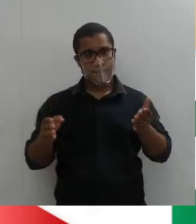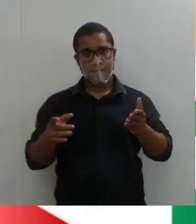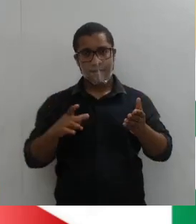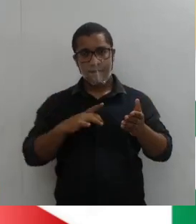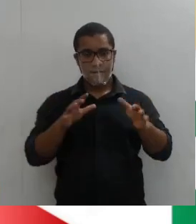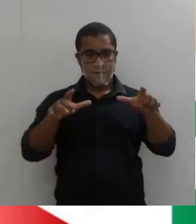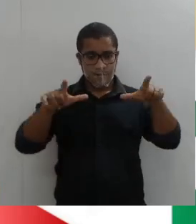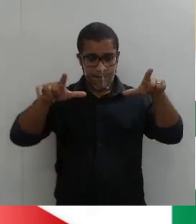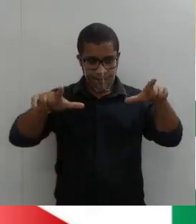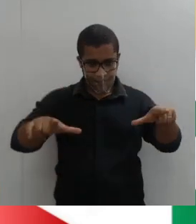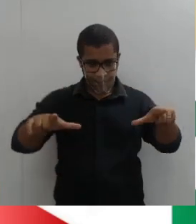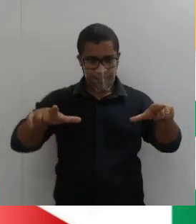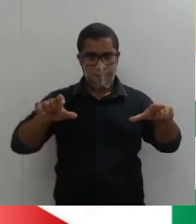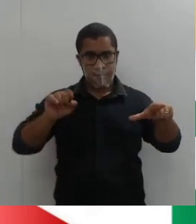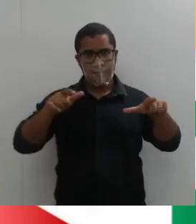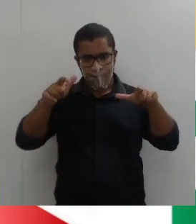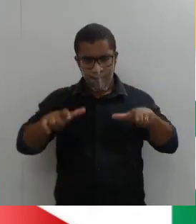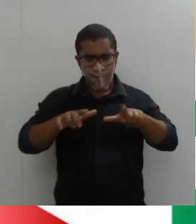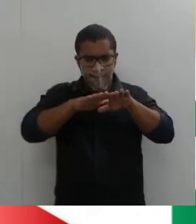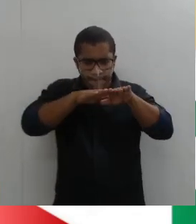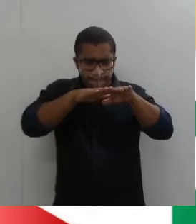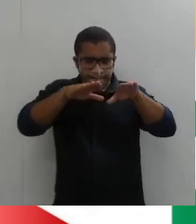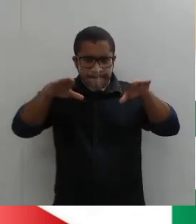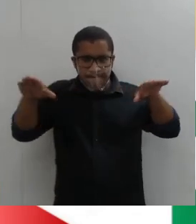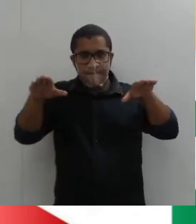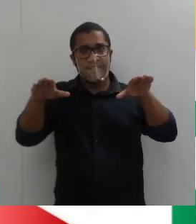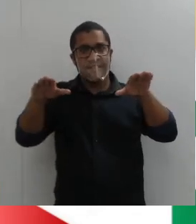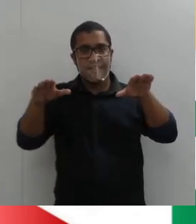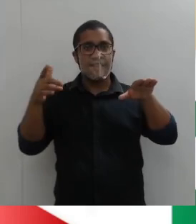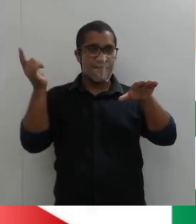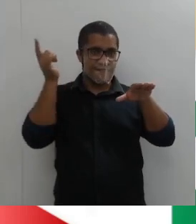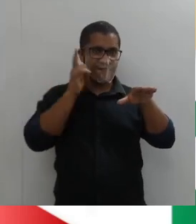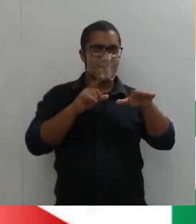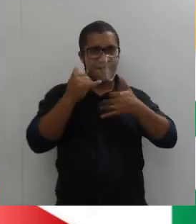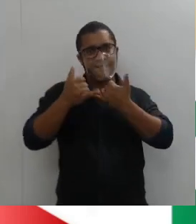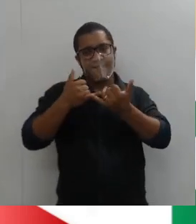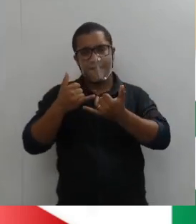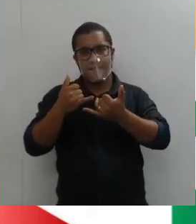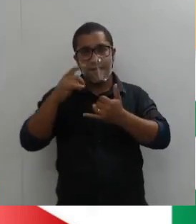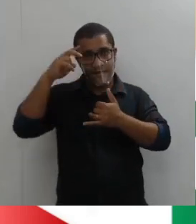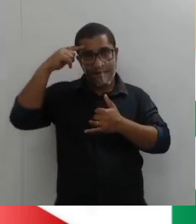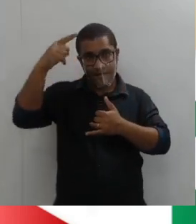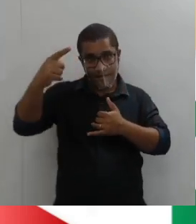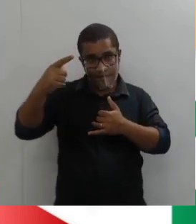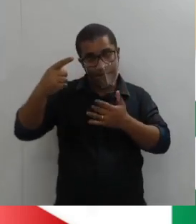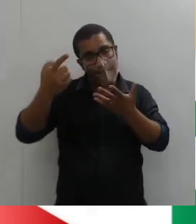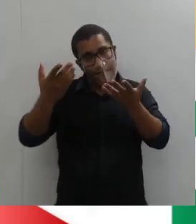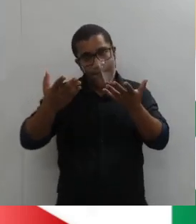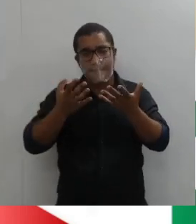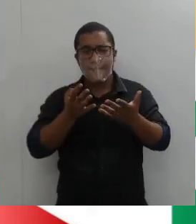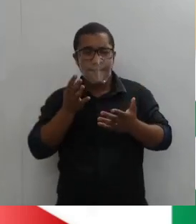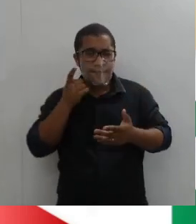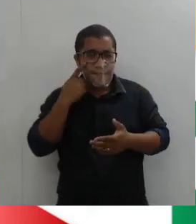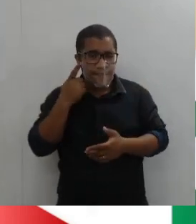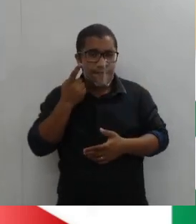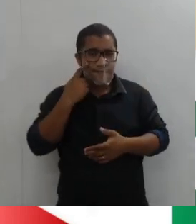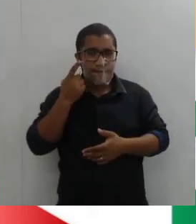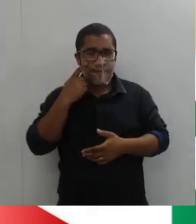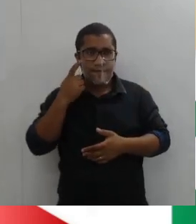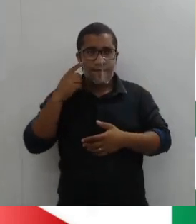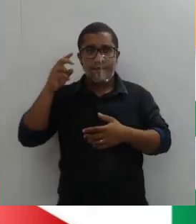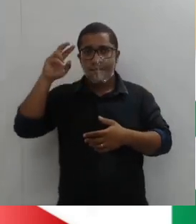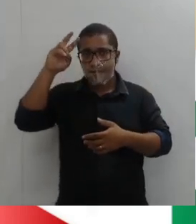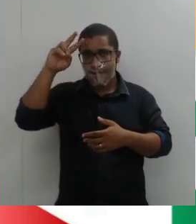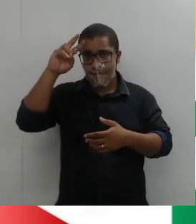alguma superfície plana para que possa ser jogado, né? Então vamos lá conhecer um pouquinho mais. Então da